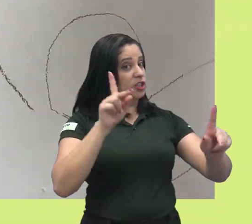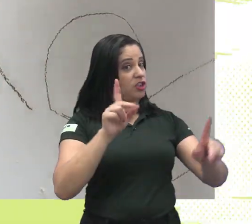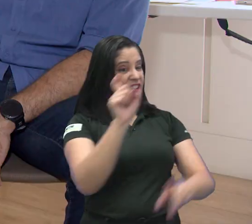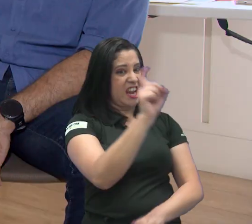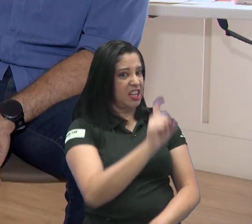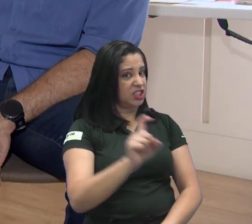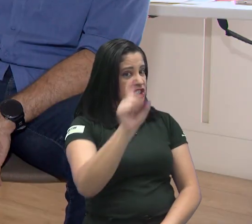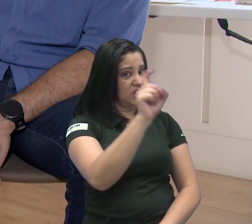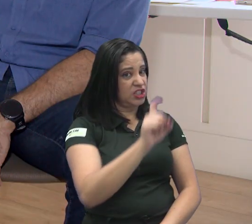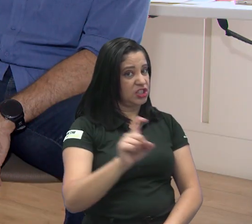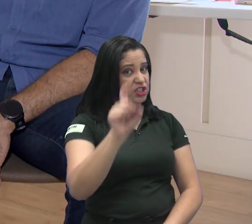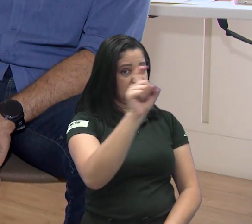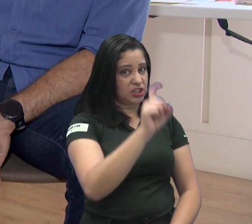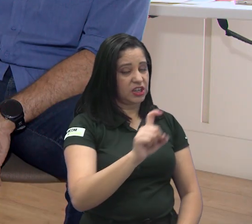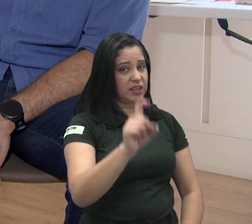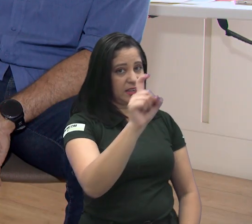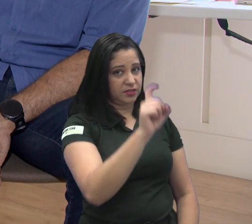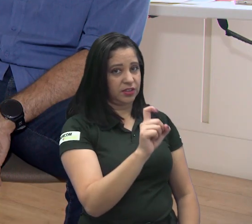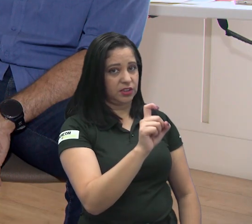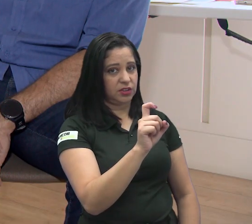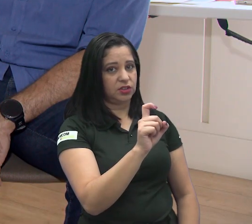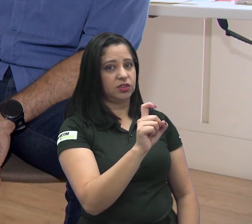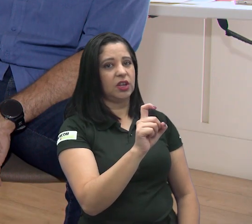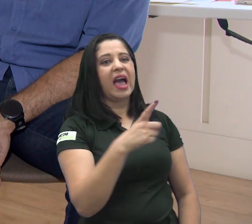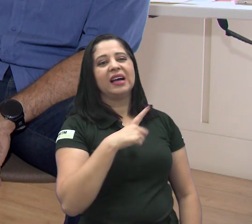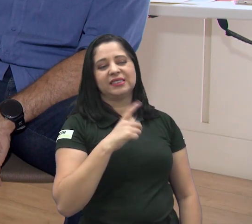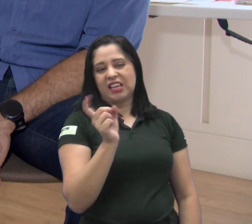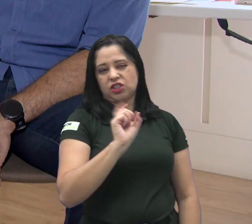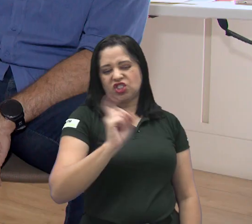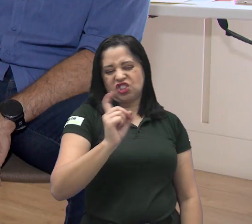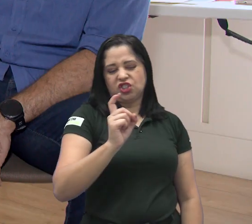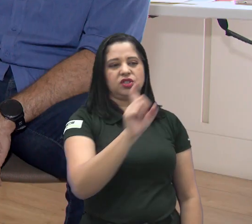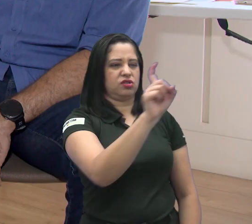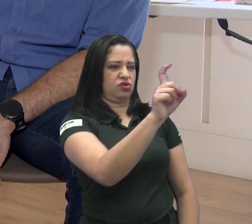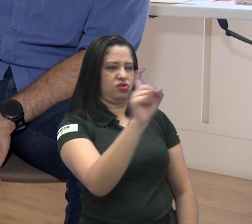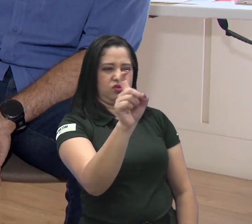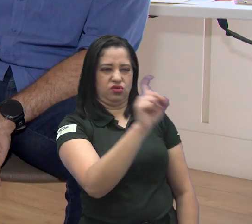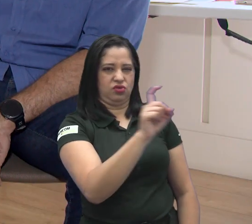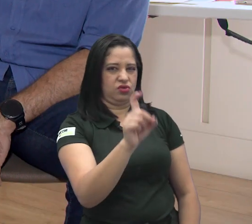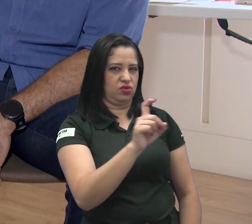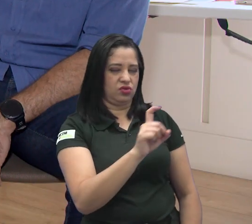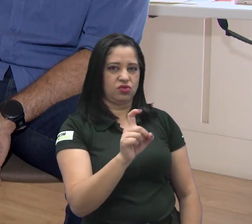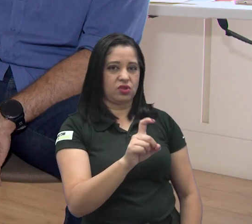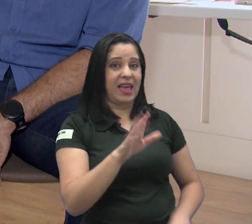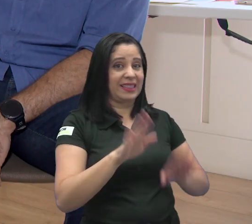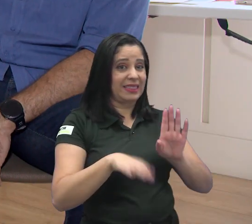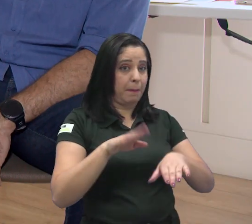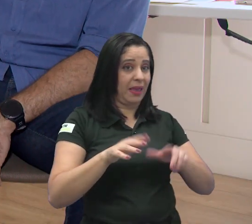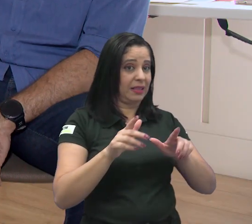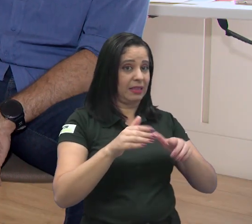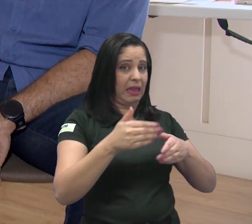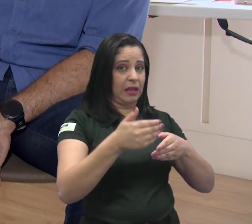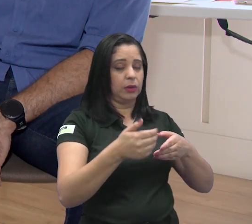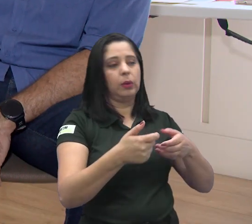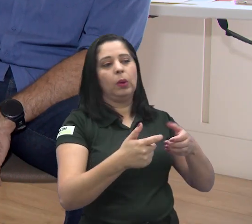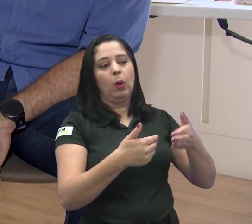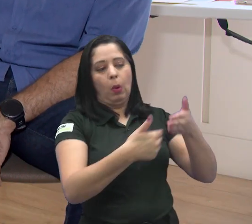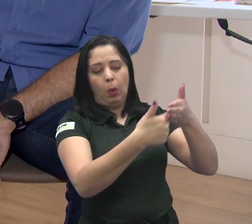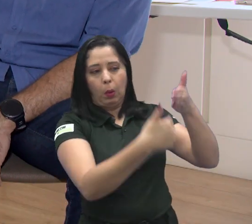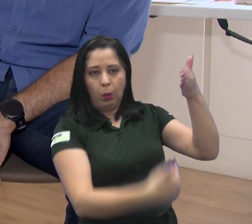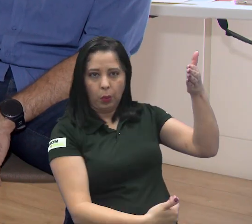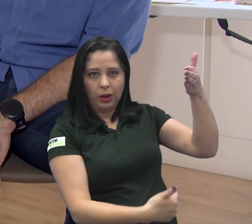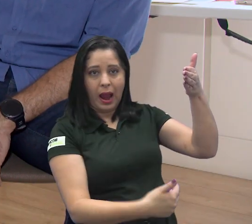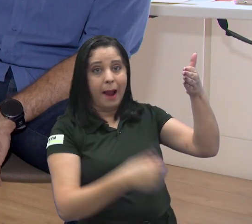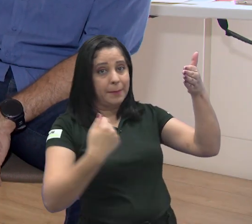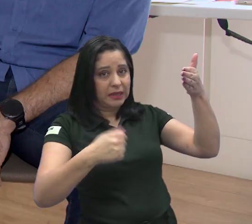que as pessoas conhecem muito mural como grafite também. O grafite é um spray, ele é mais efeito, dependendo do local, exige